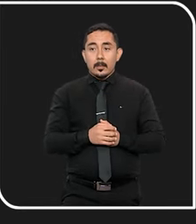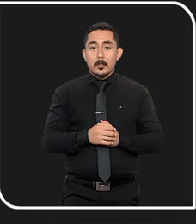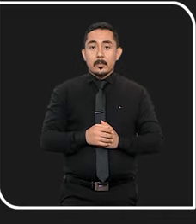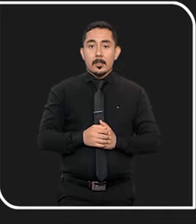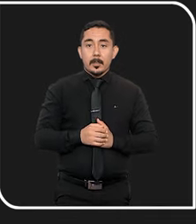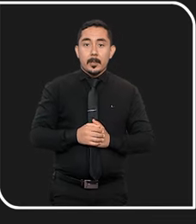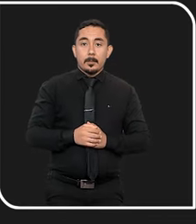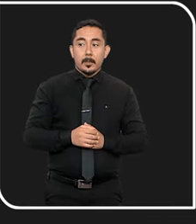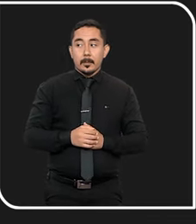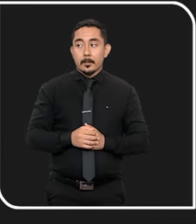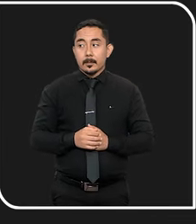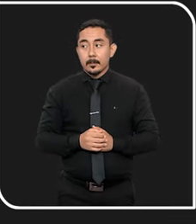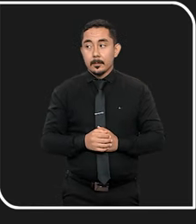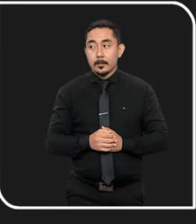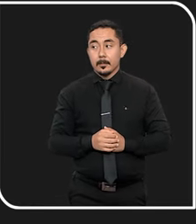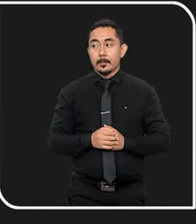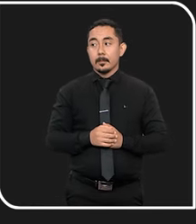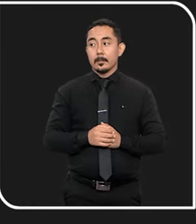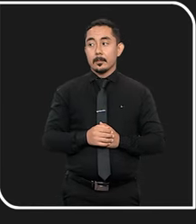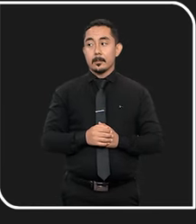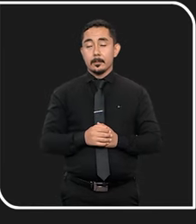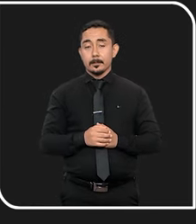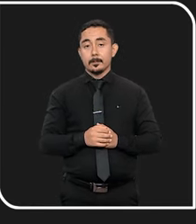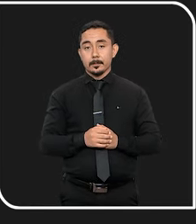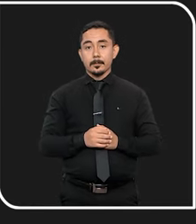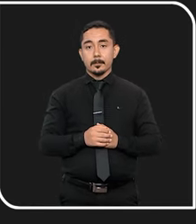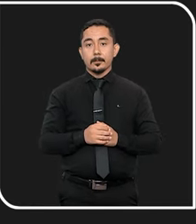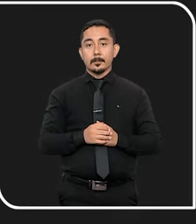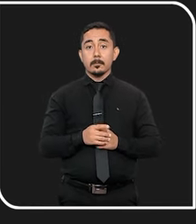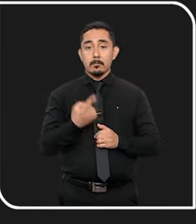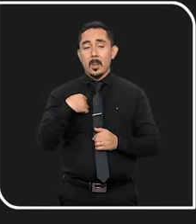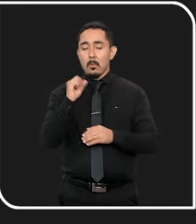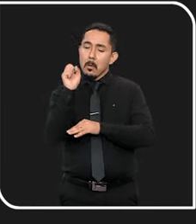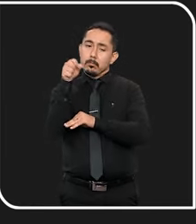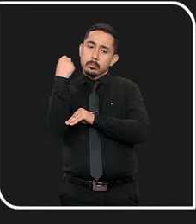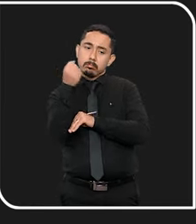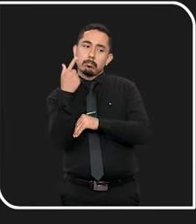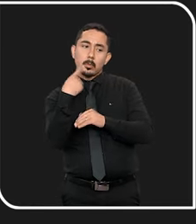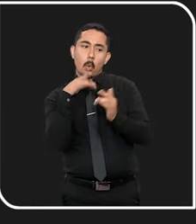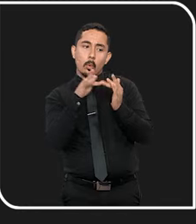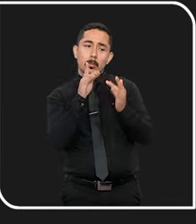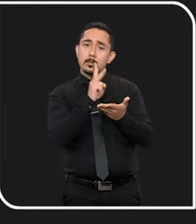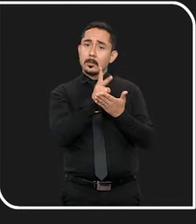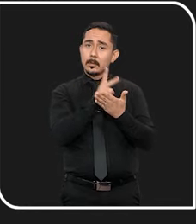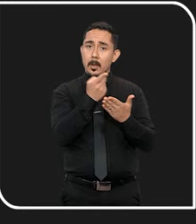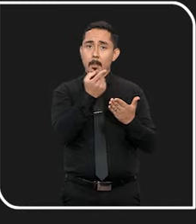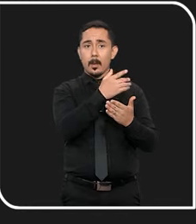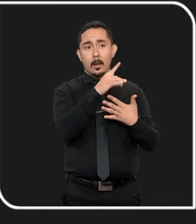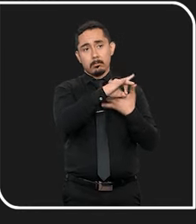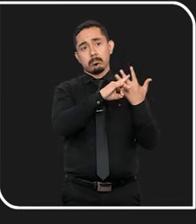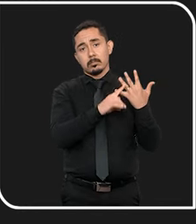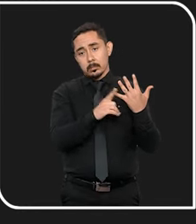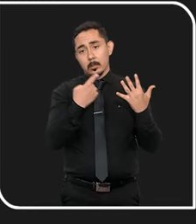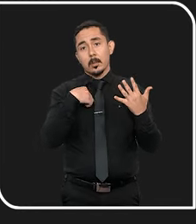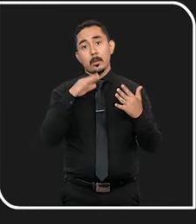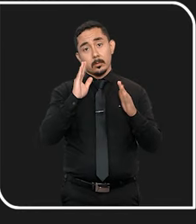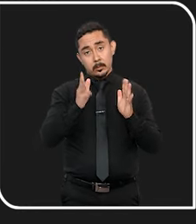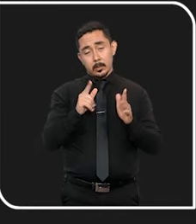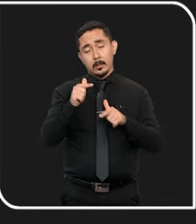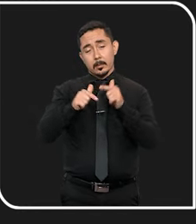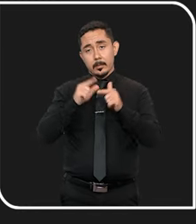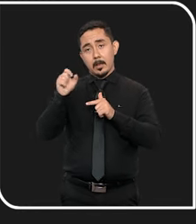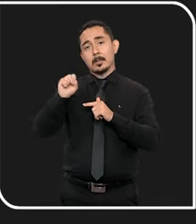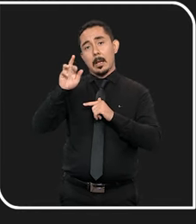sou fisioterapeuta E então sempre tive muito contato com pessoas com deficiência né eu trabalhei no Sara Cub